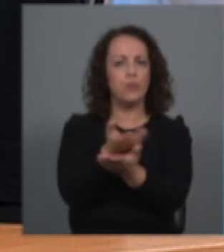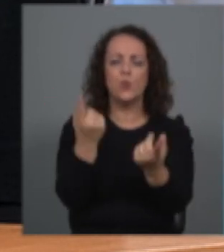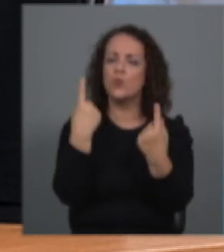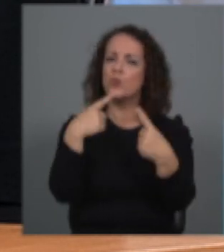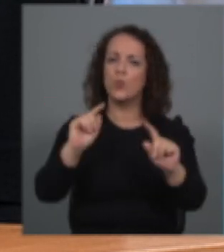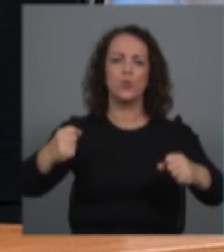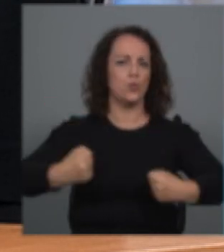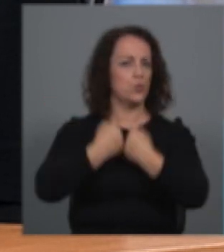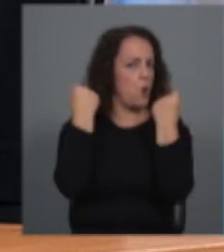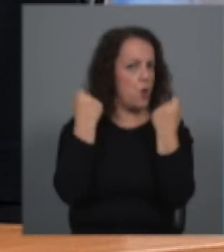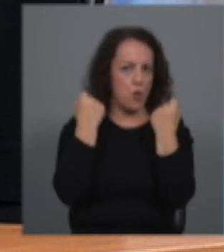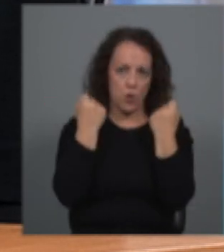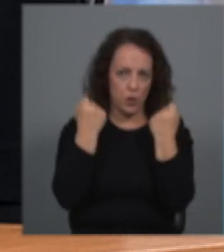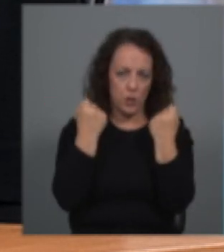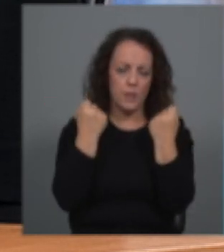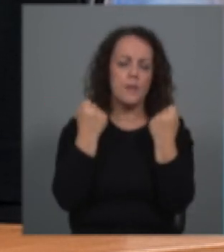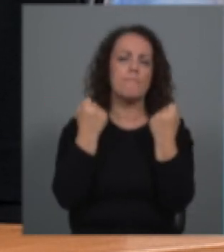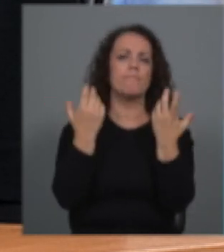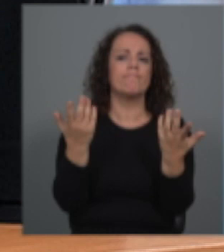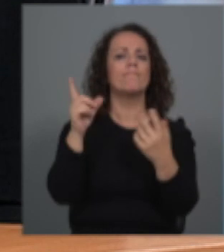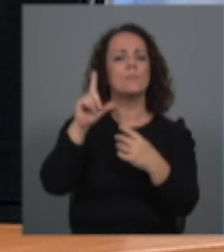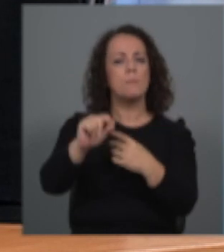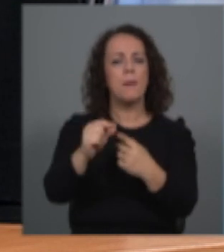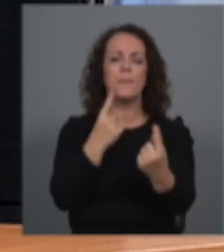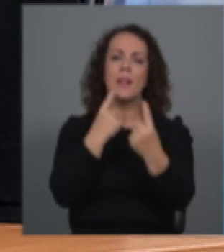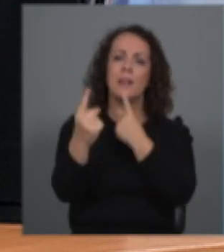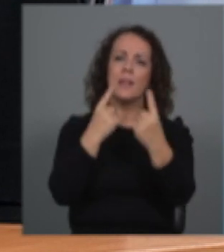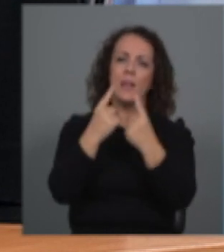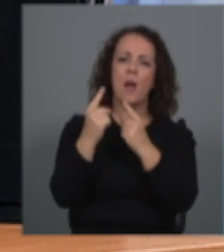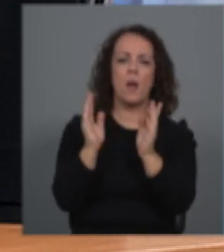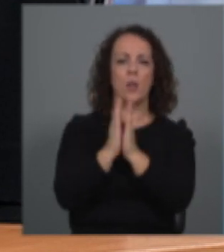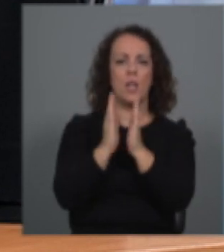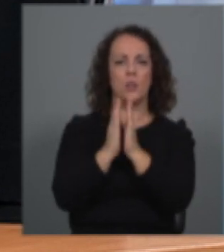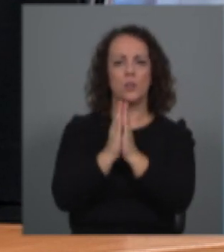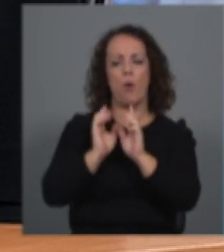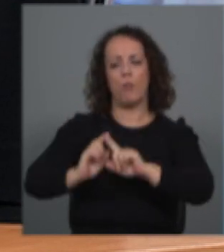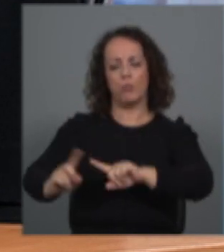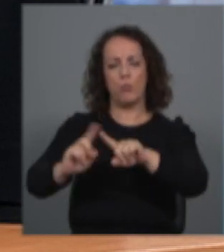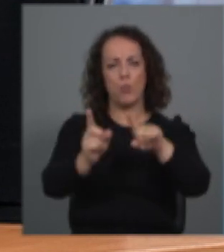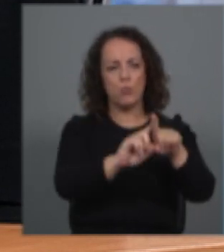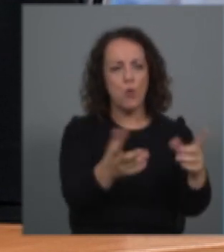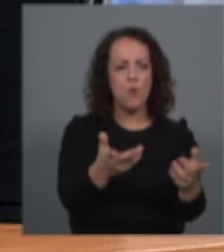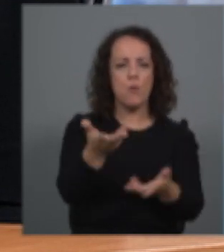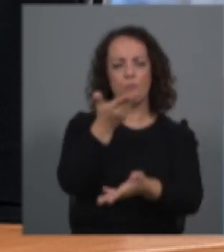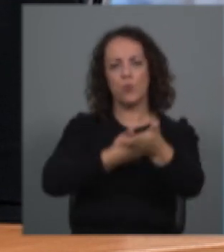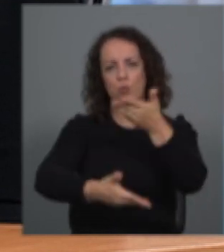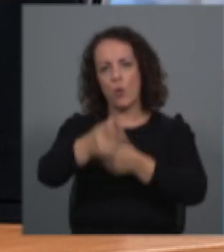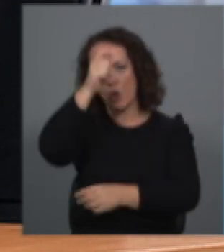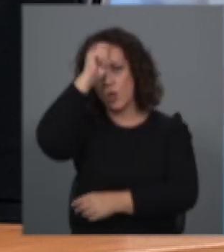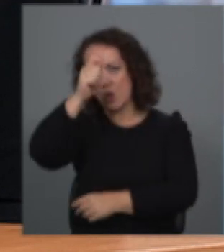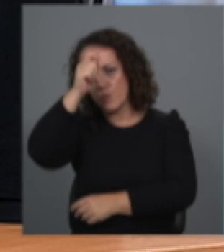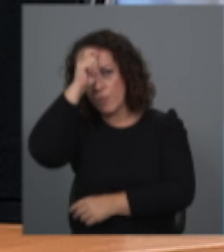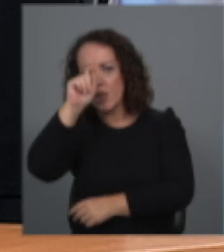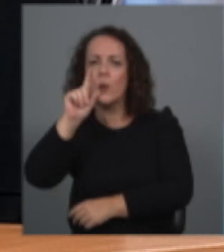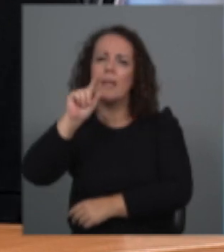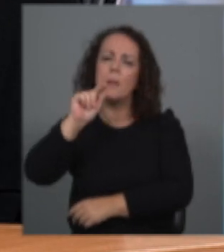civilizações, e do diálogo também entre as religiões, do respeito mútuo, mas também de uma